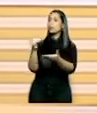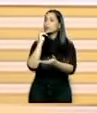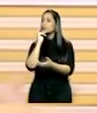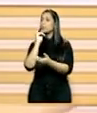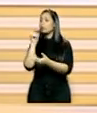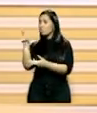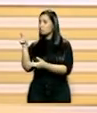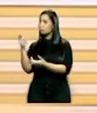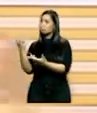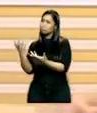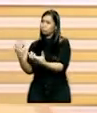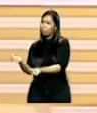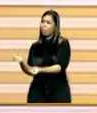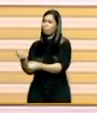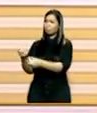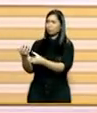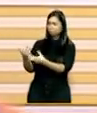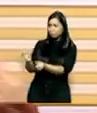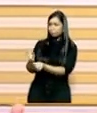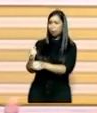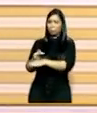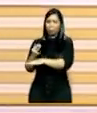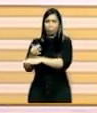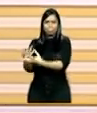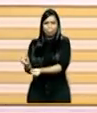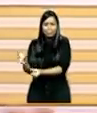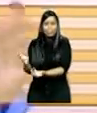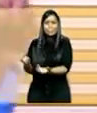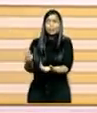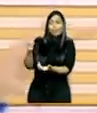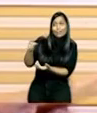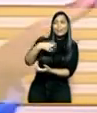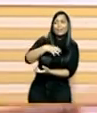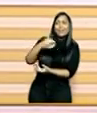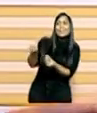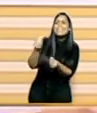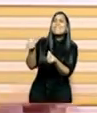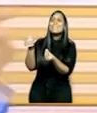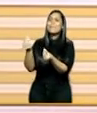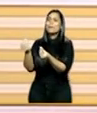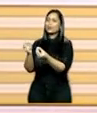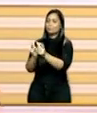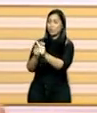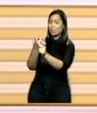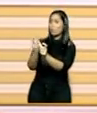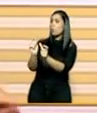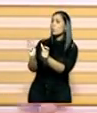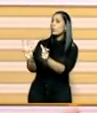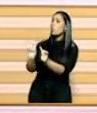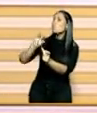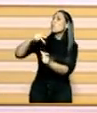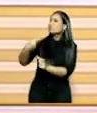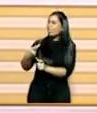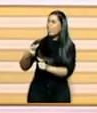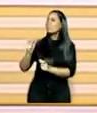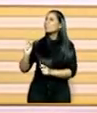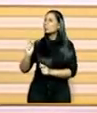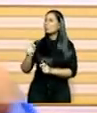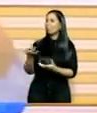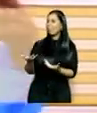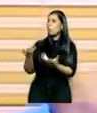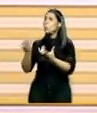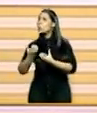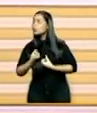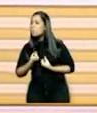tolerância, eu te tolero, parece meio snob, meio eu te suporto. Para você, o que seria o contrário da intolerância? É o acolhimento, é a